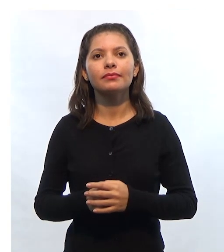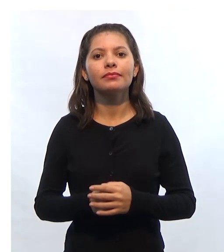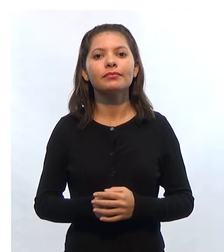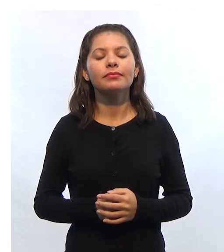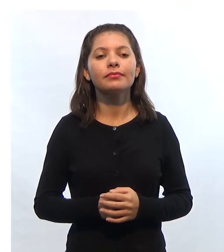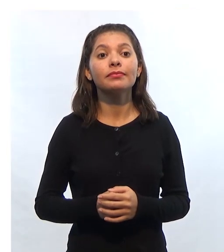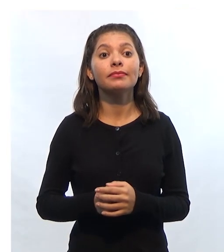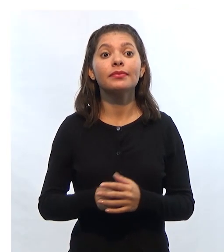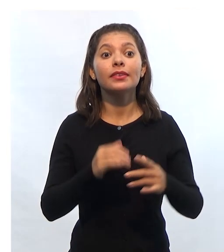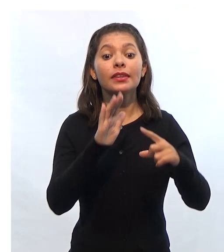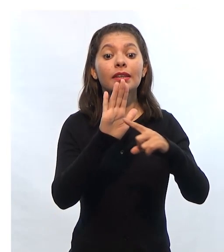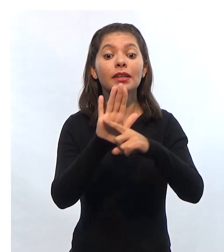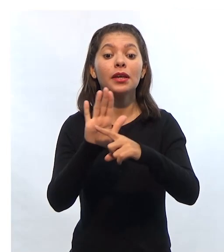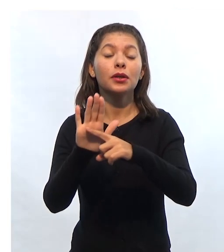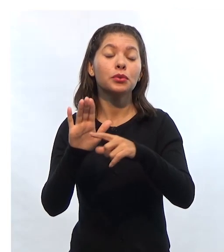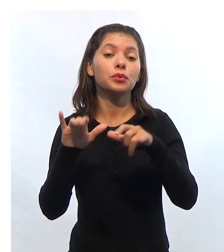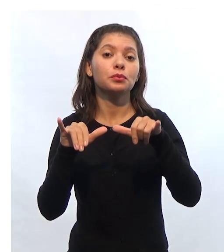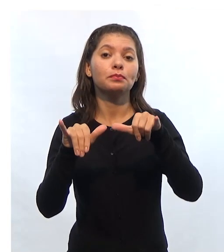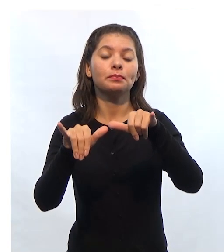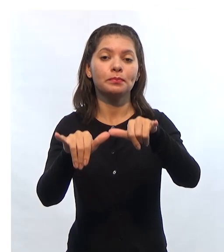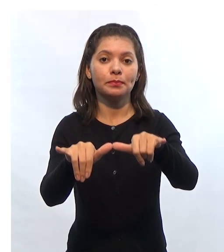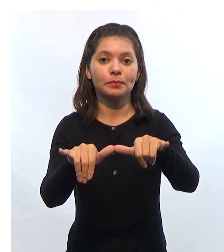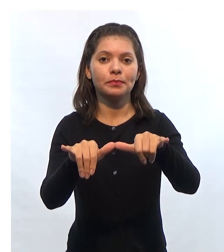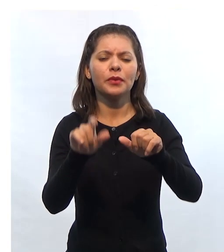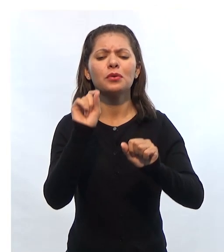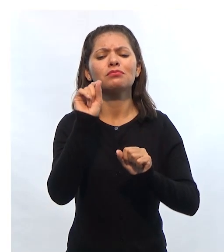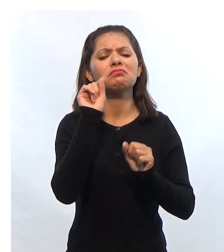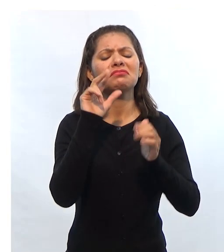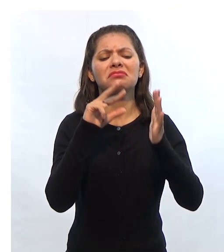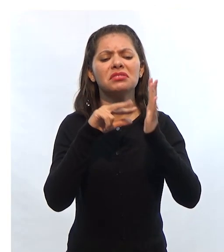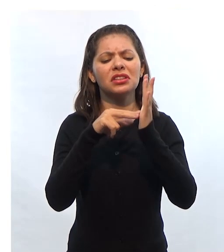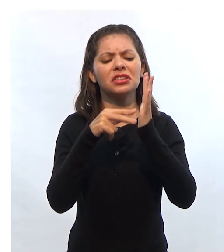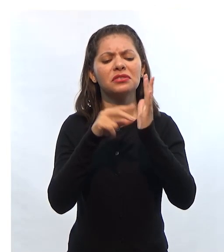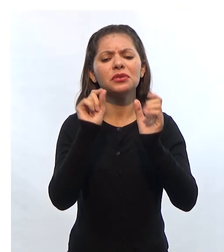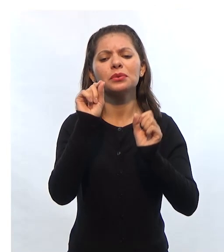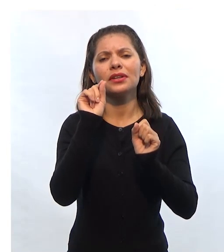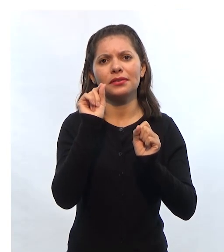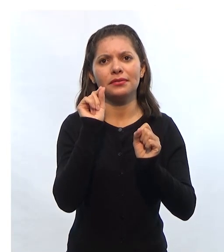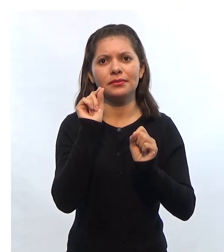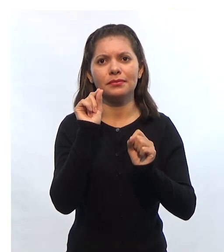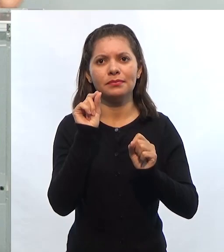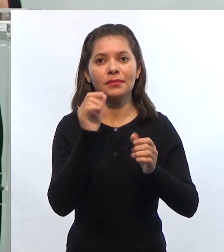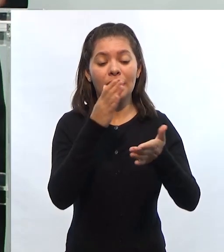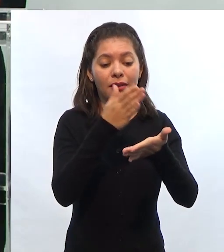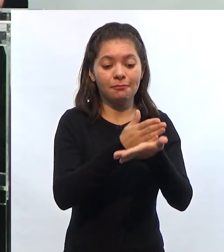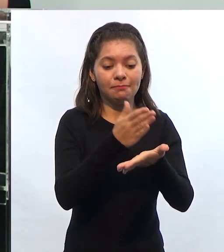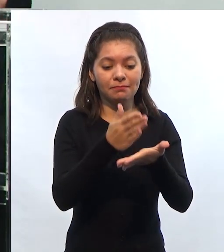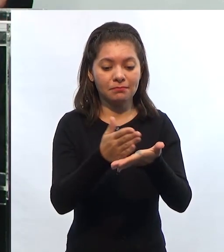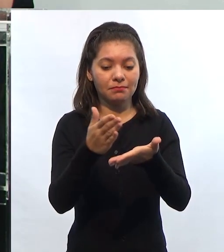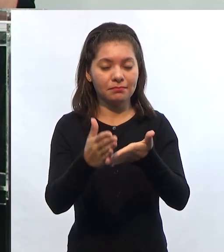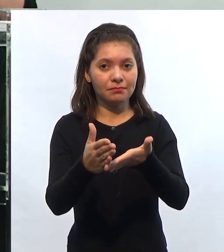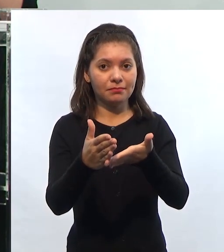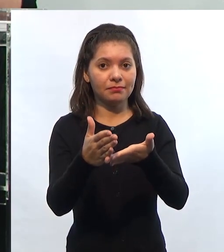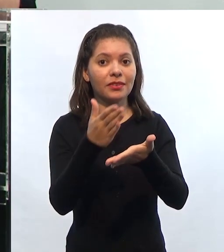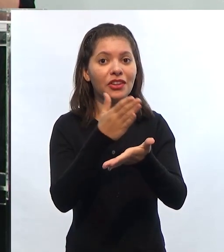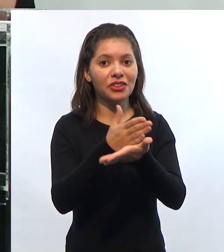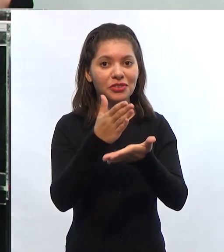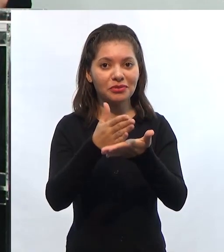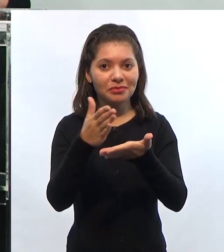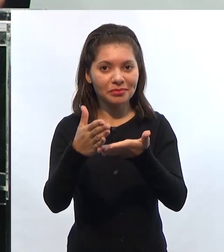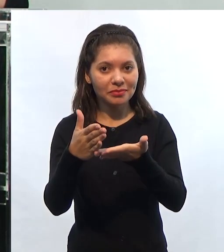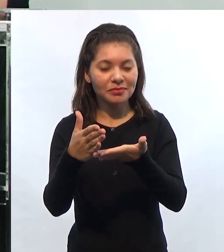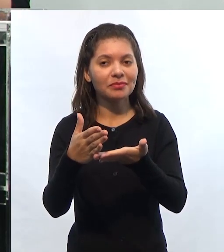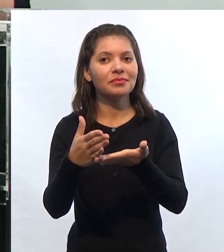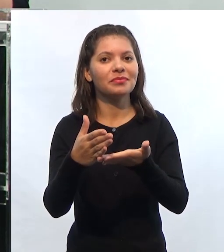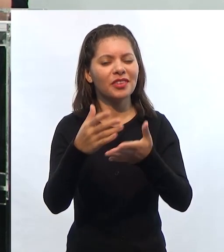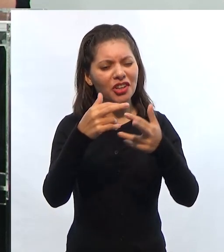a atender melhor o mercado, principalmente, que é a segmentação. O que é segmentar? Segmentar é dividir